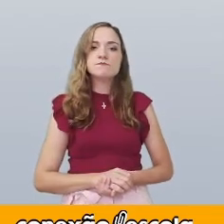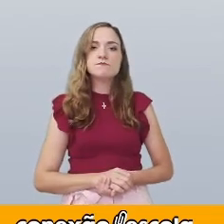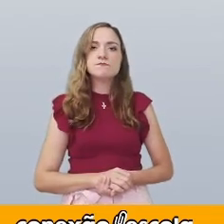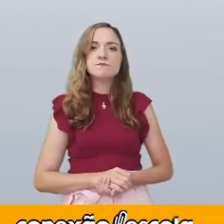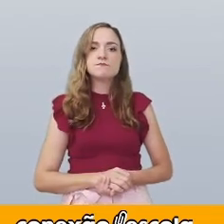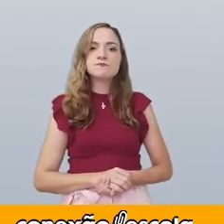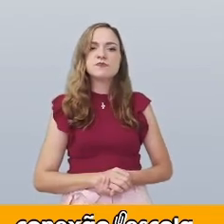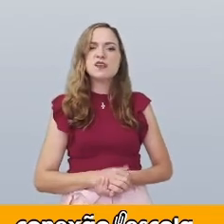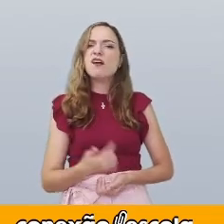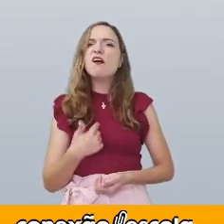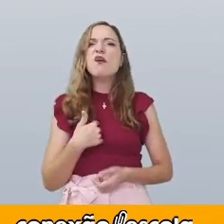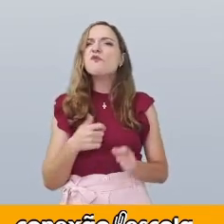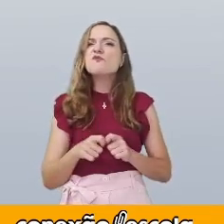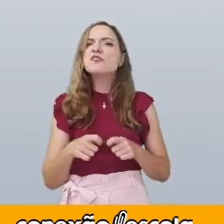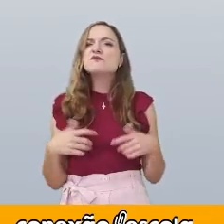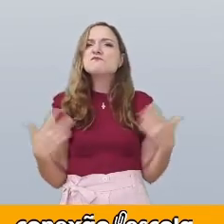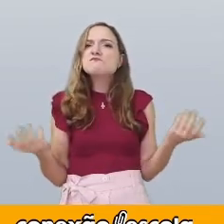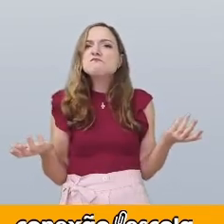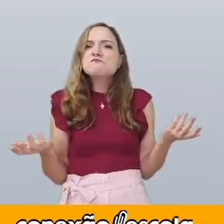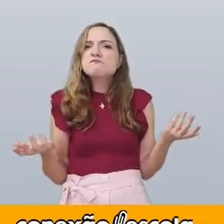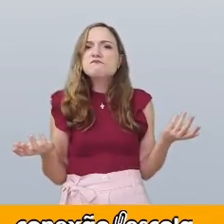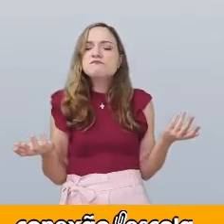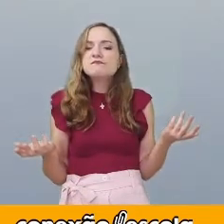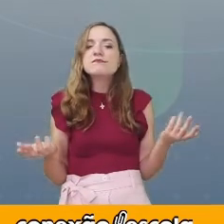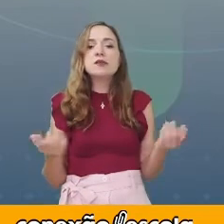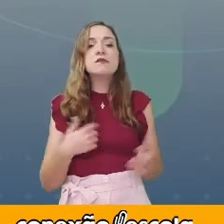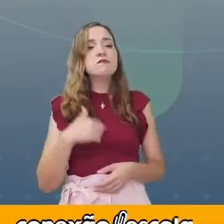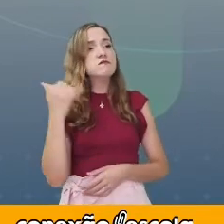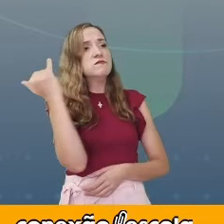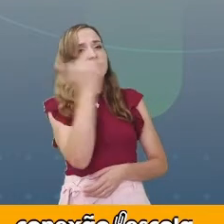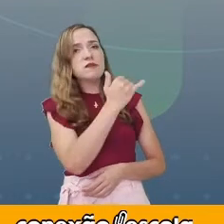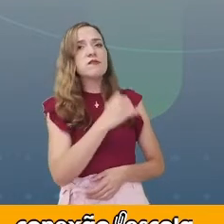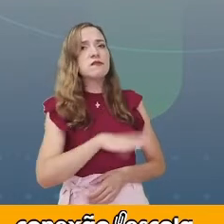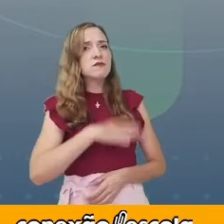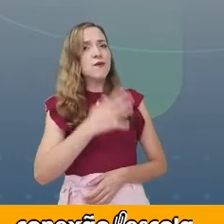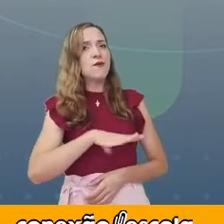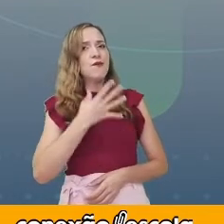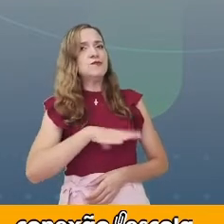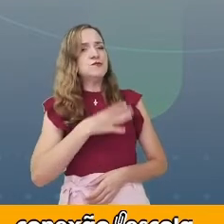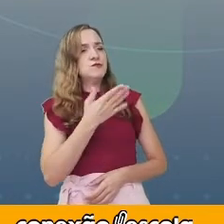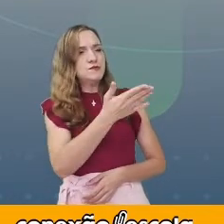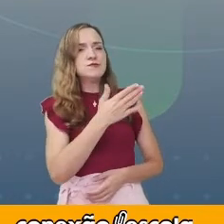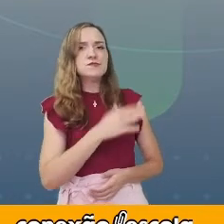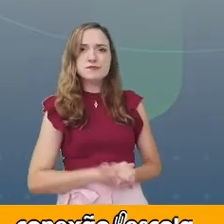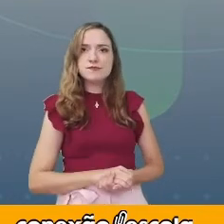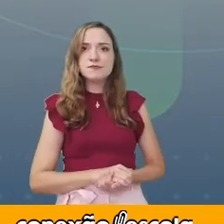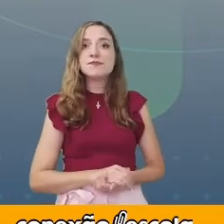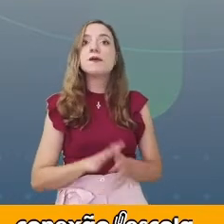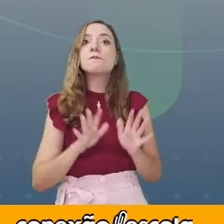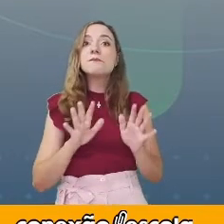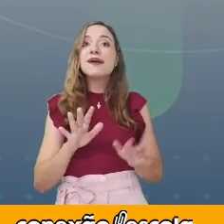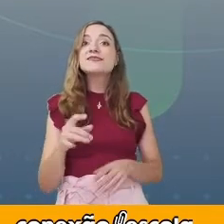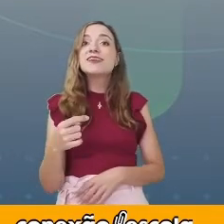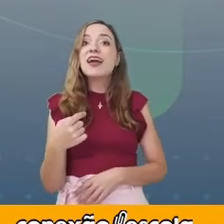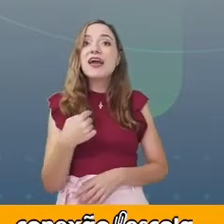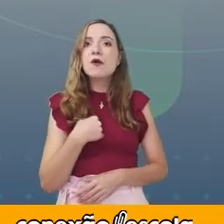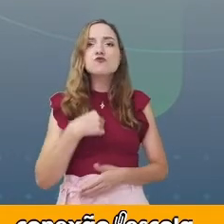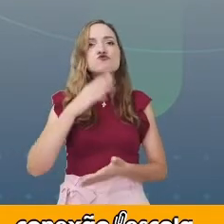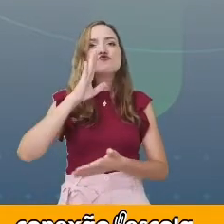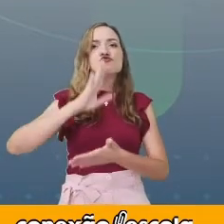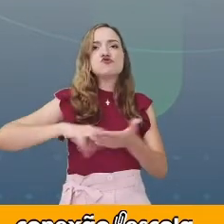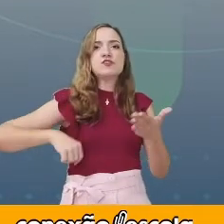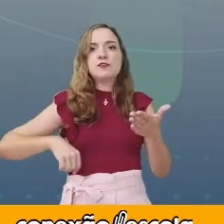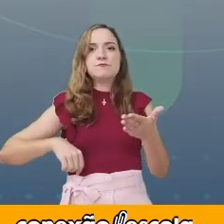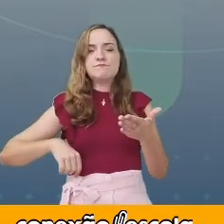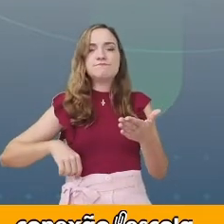Eu fiz o quê? Eu acabei dizendo. Eu disse que ele era muito corajoso. Só que eu retirei essa